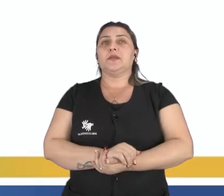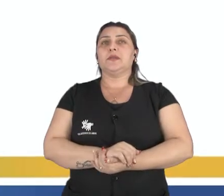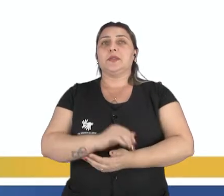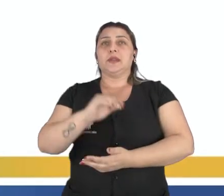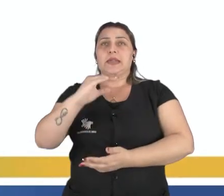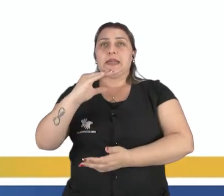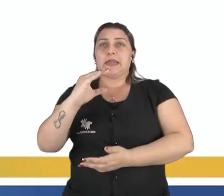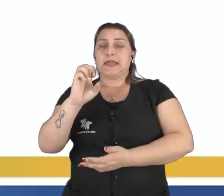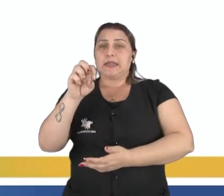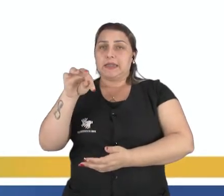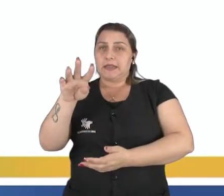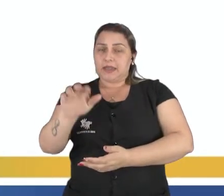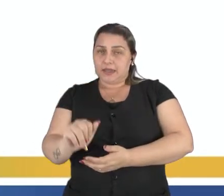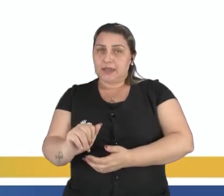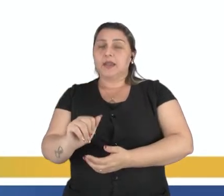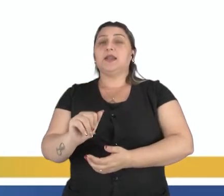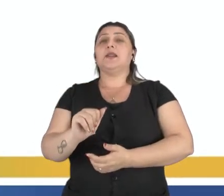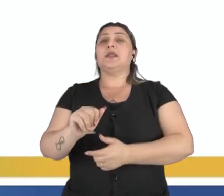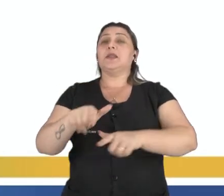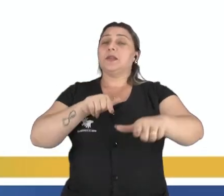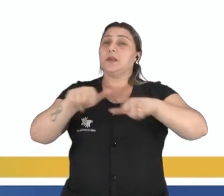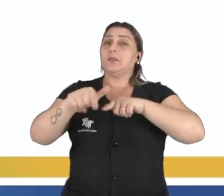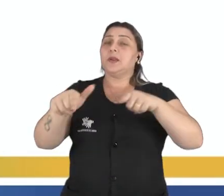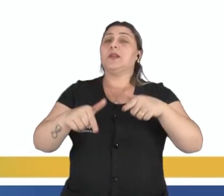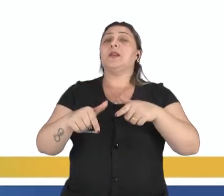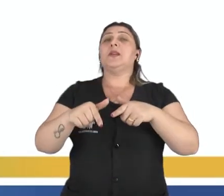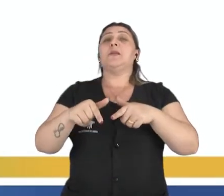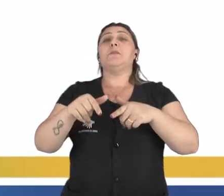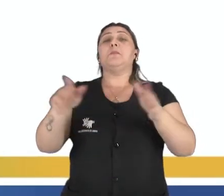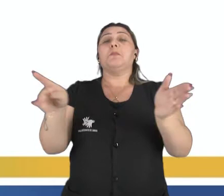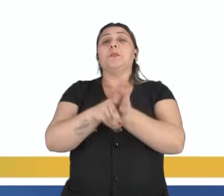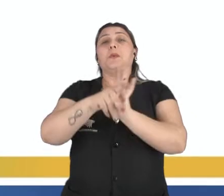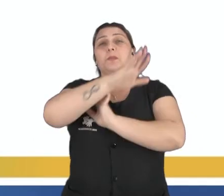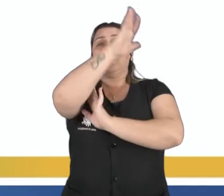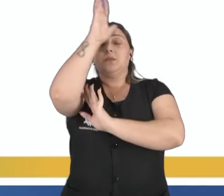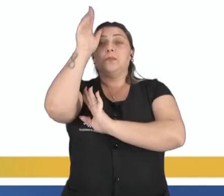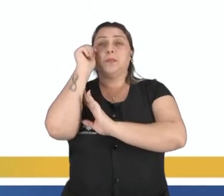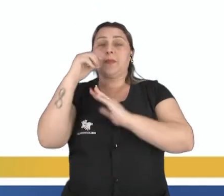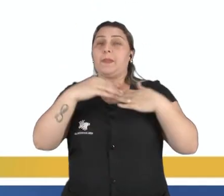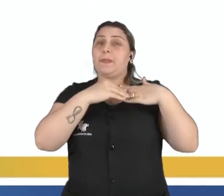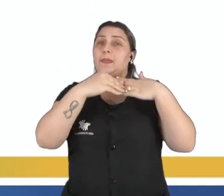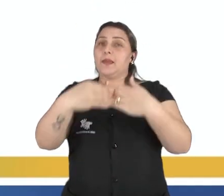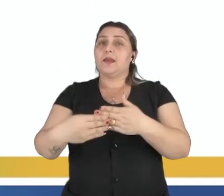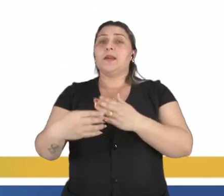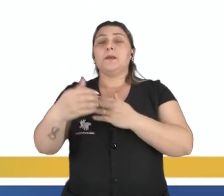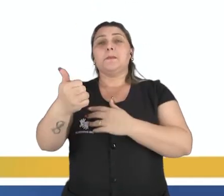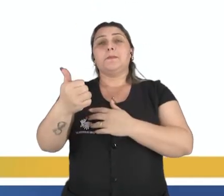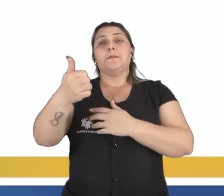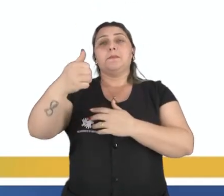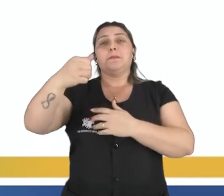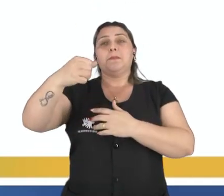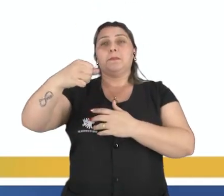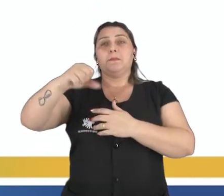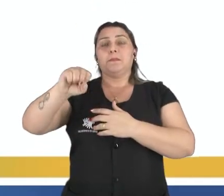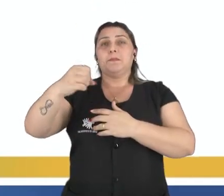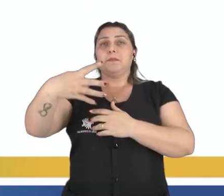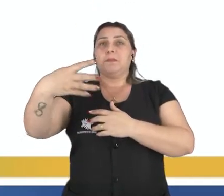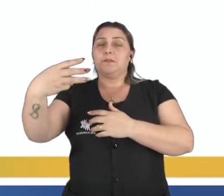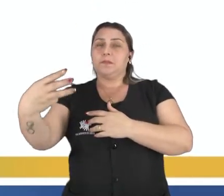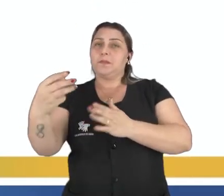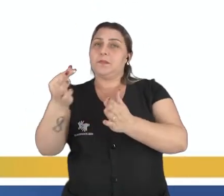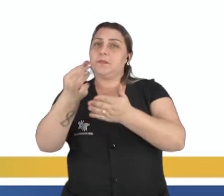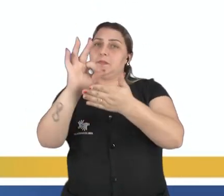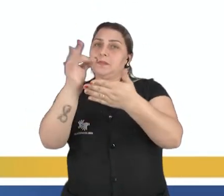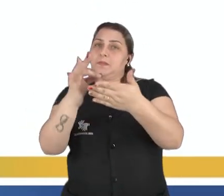serviço especializado de mobilização de trabalhadores para a Amazônia, né, instituído em 1943 para o